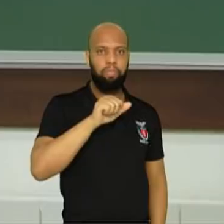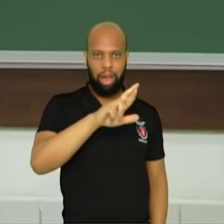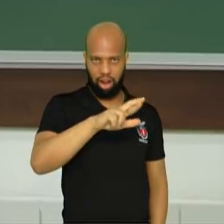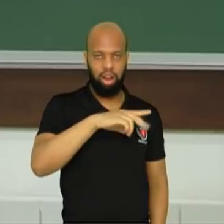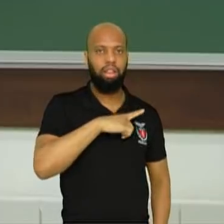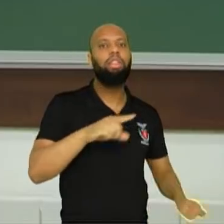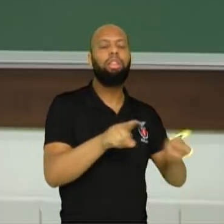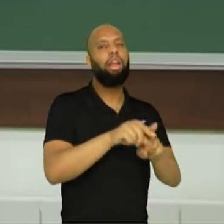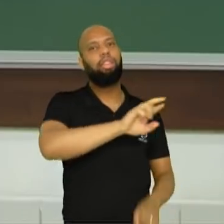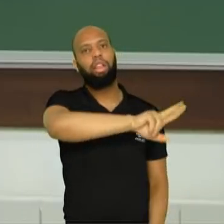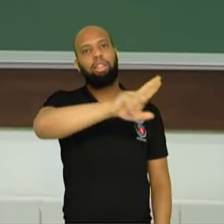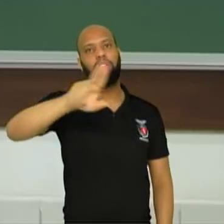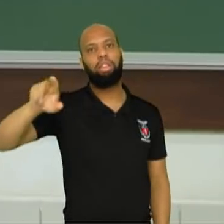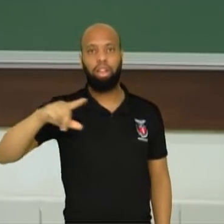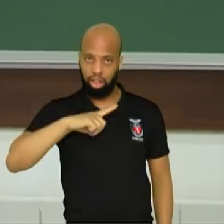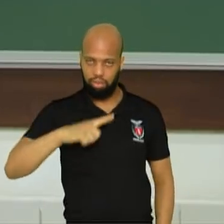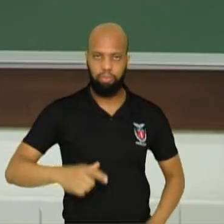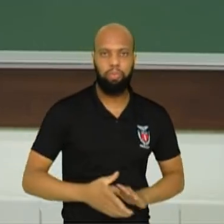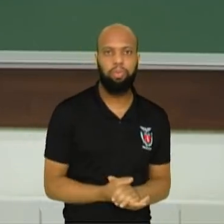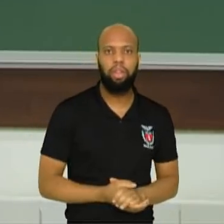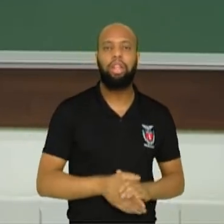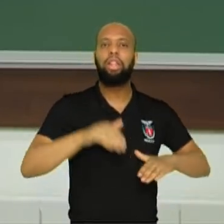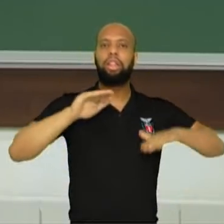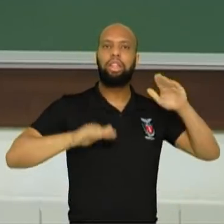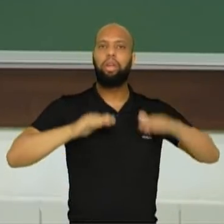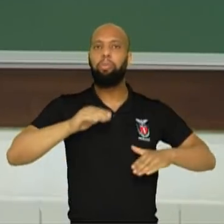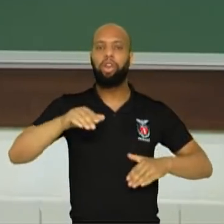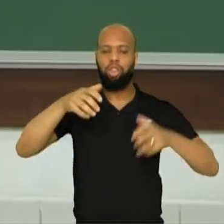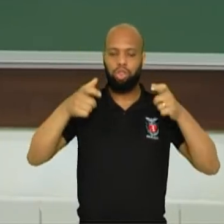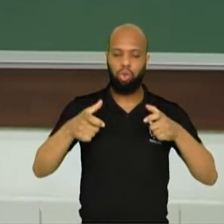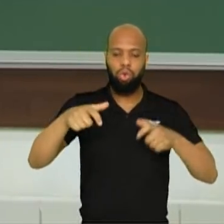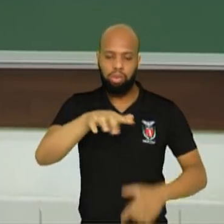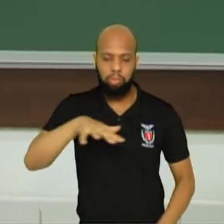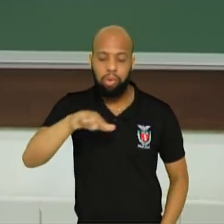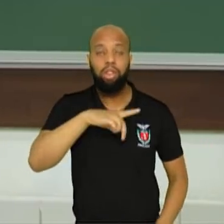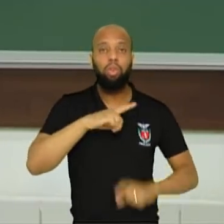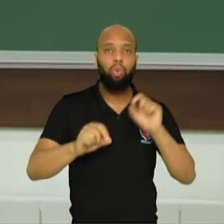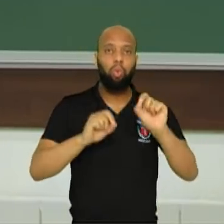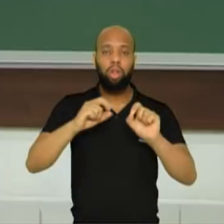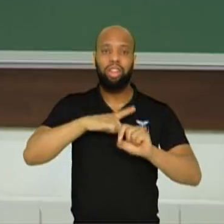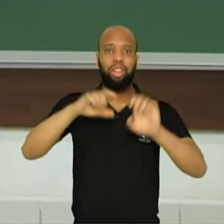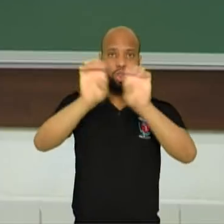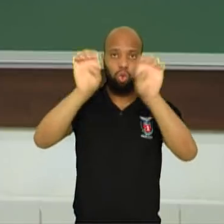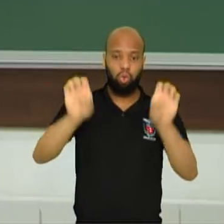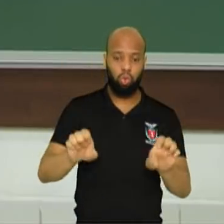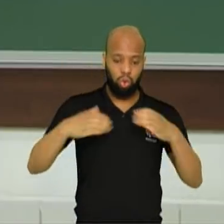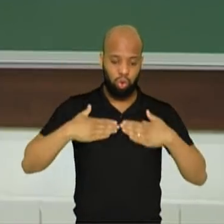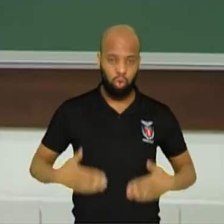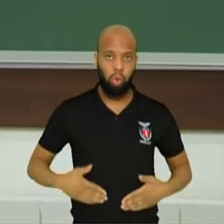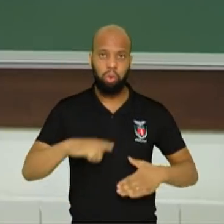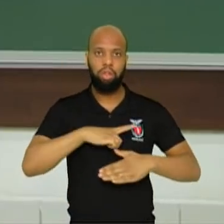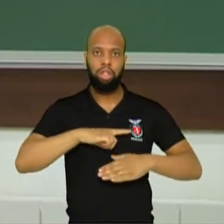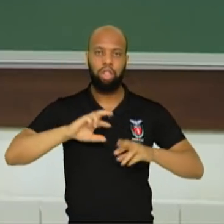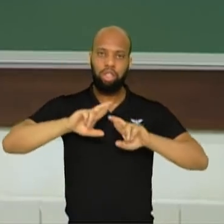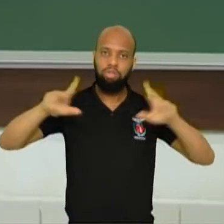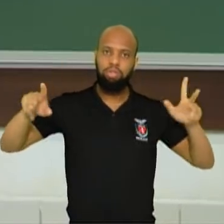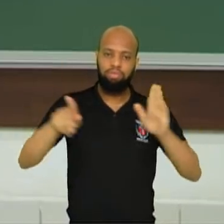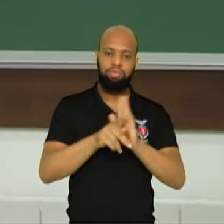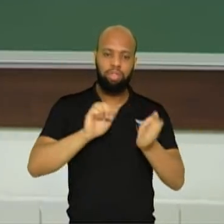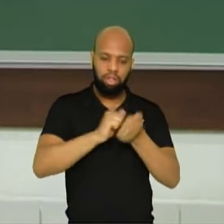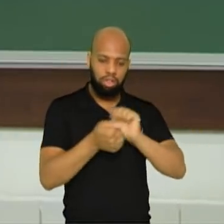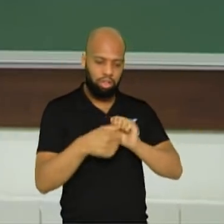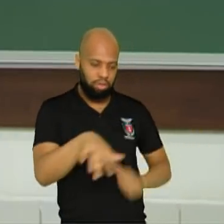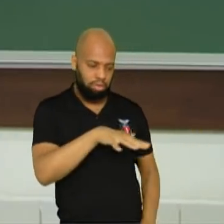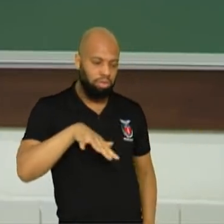ela em vários ambientes diferentes. E dependendo do ambiente, vai ter uma estrutura corporal um pouquinho diferente,